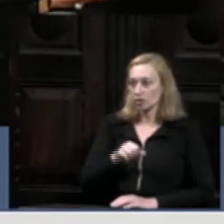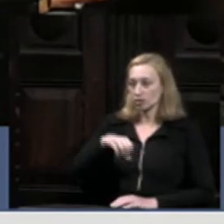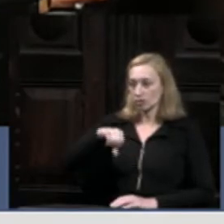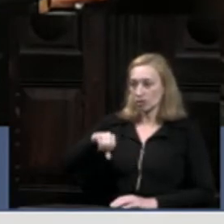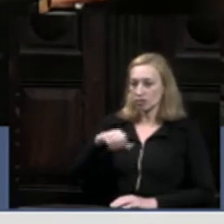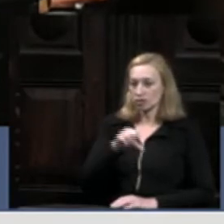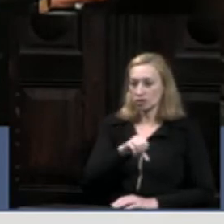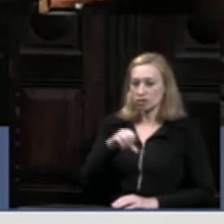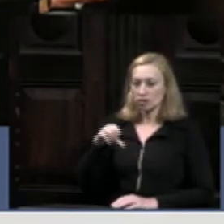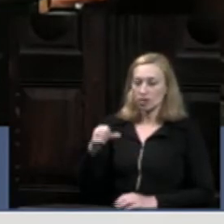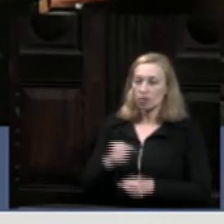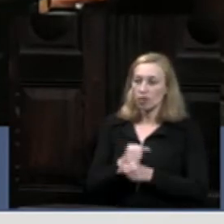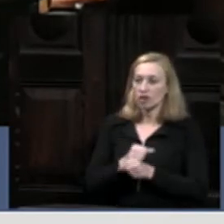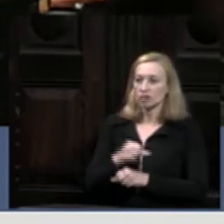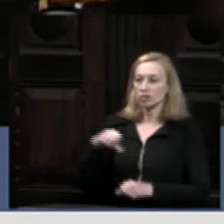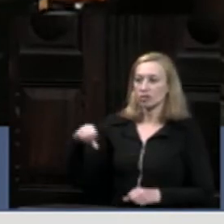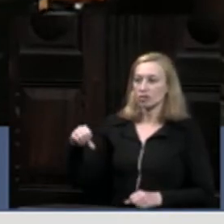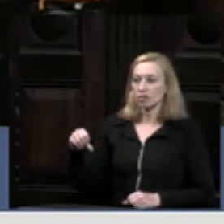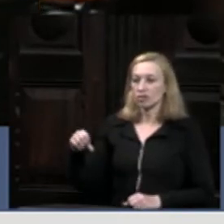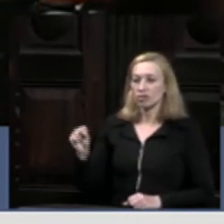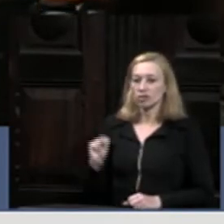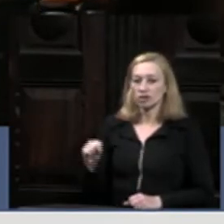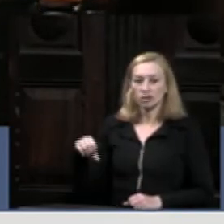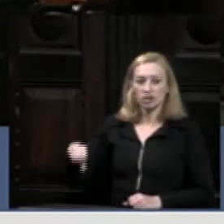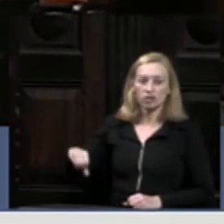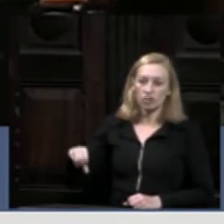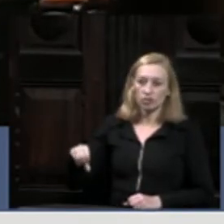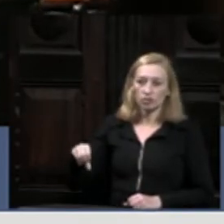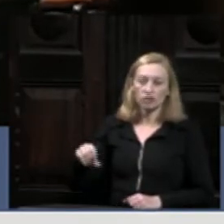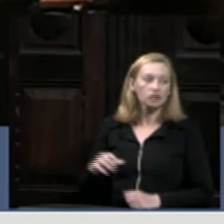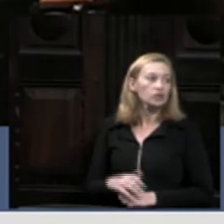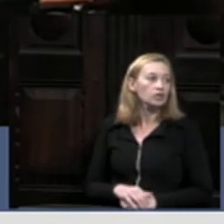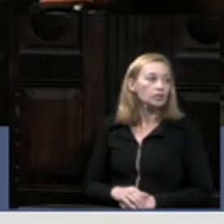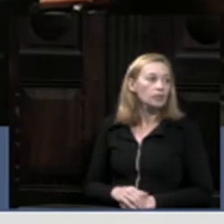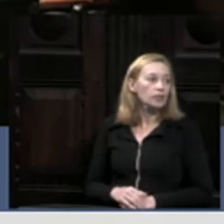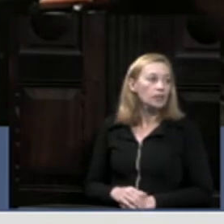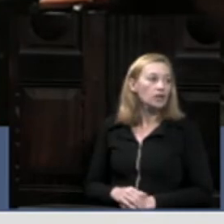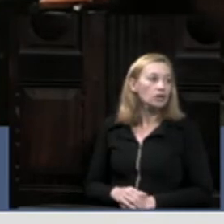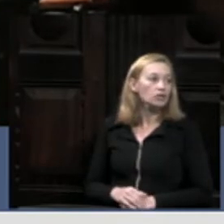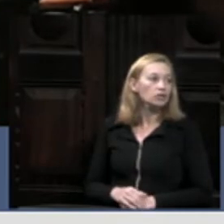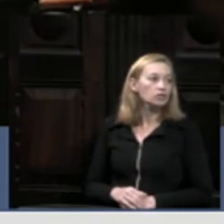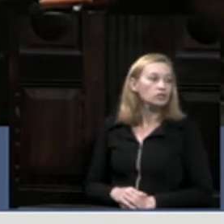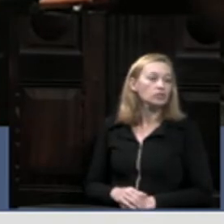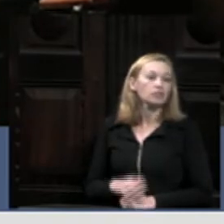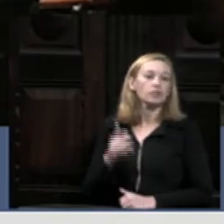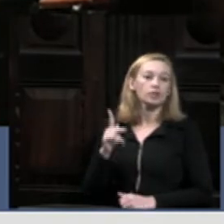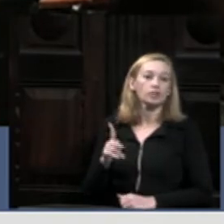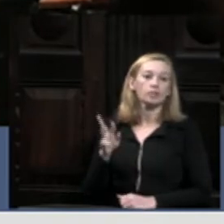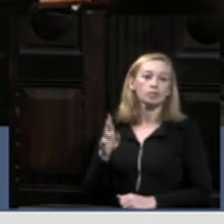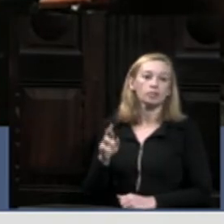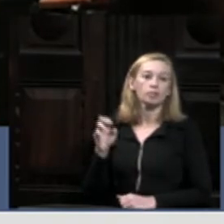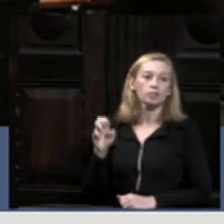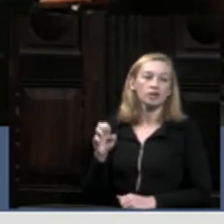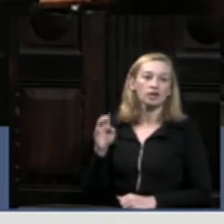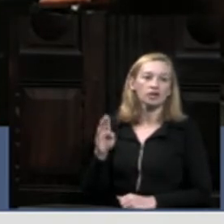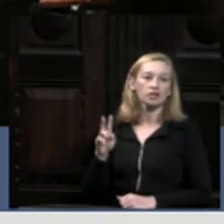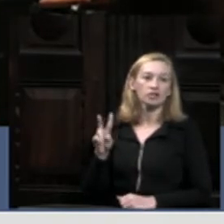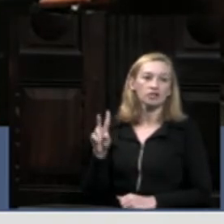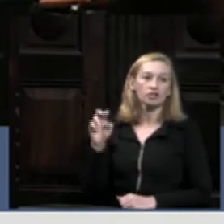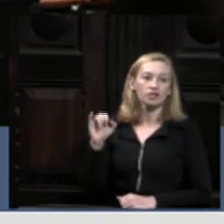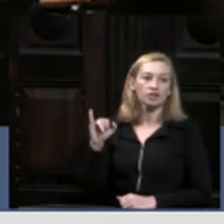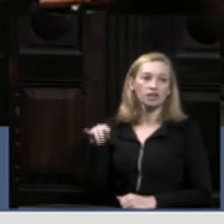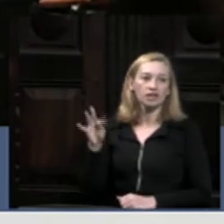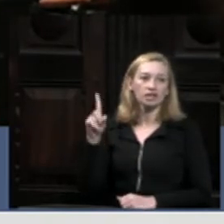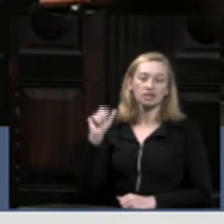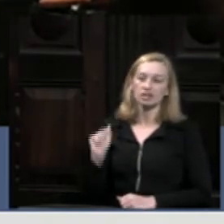que instituiu o Fundo Único de Previdência Social do Estado do Rio